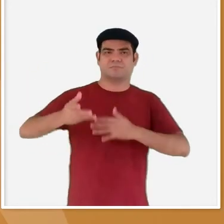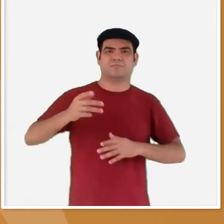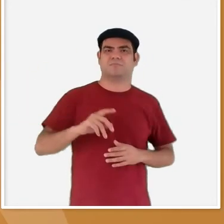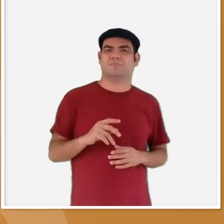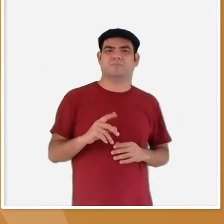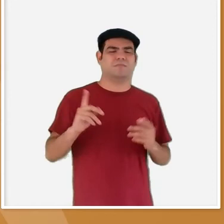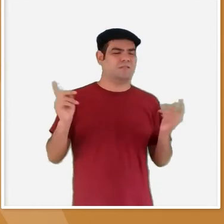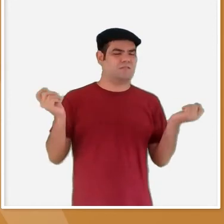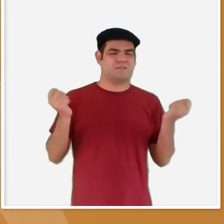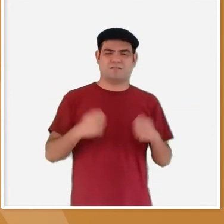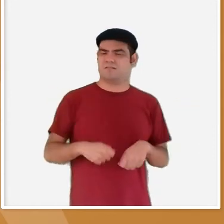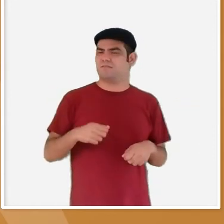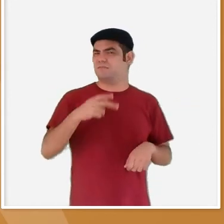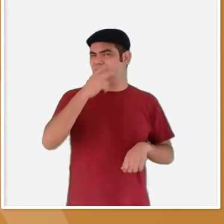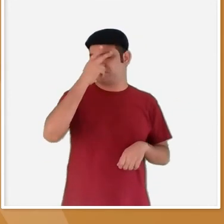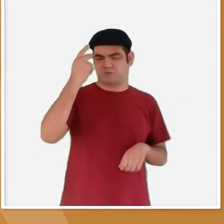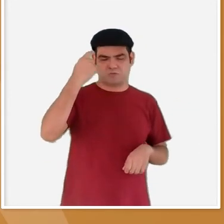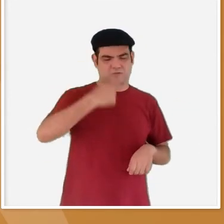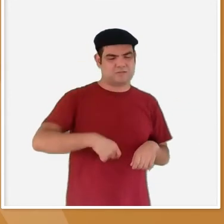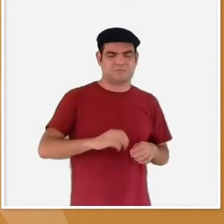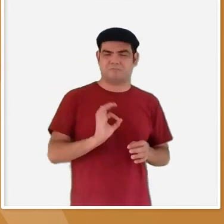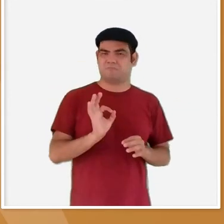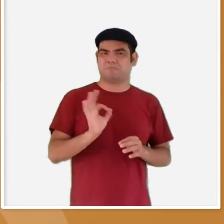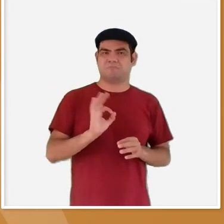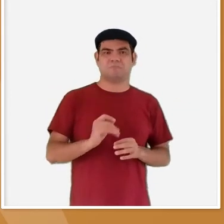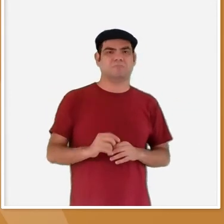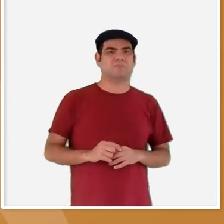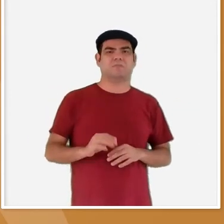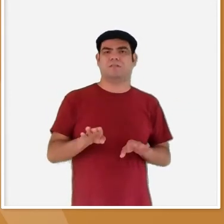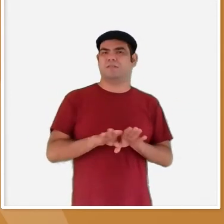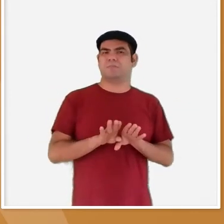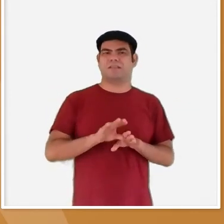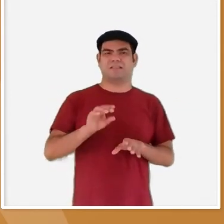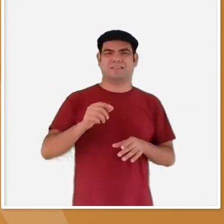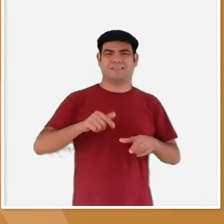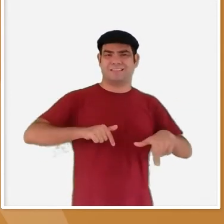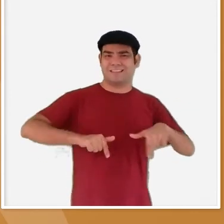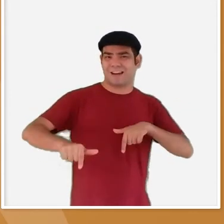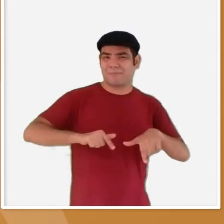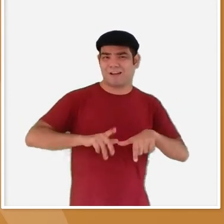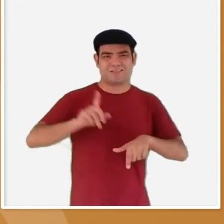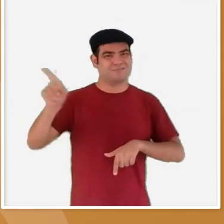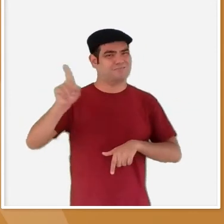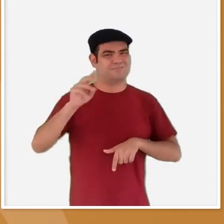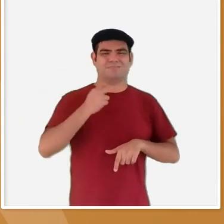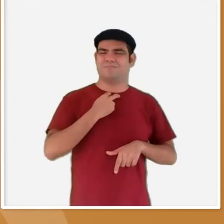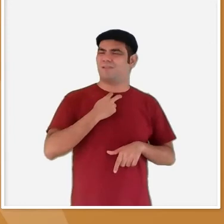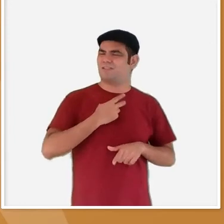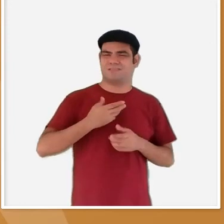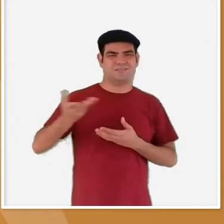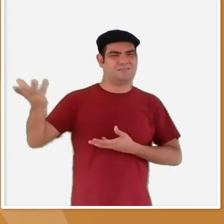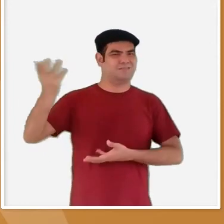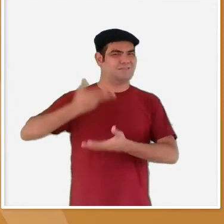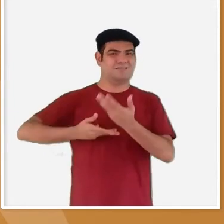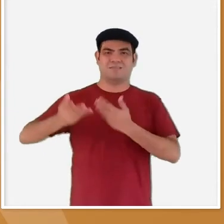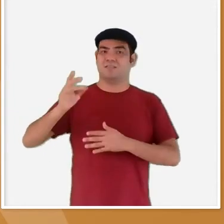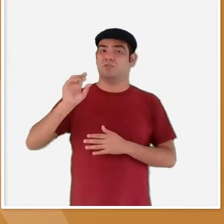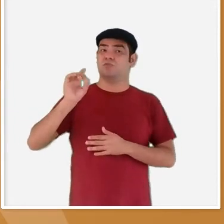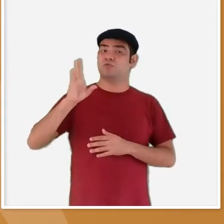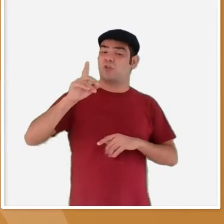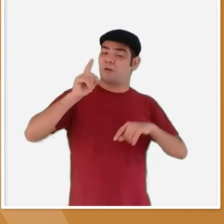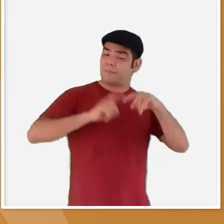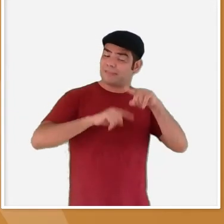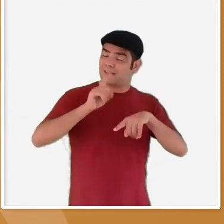de nem serviço, diga-se de passagem. Ele não garante a circulação de pessoas e nem de serviços.